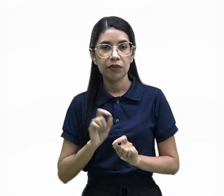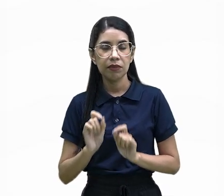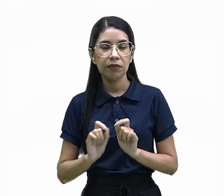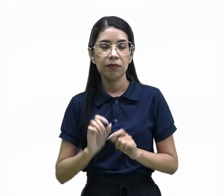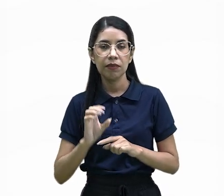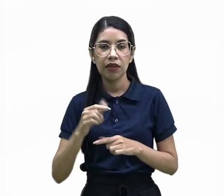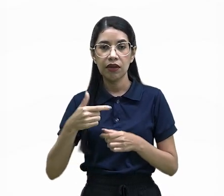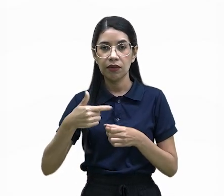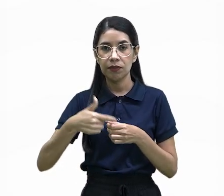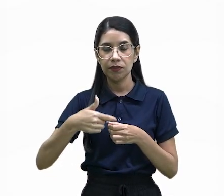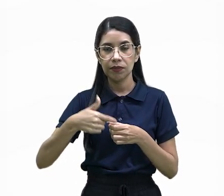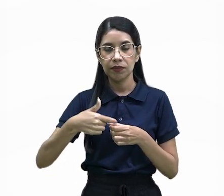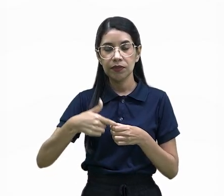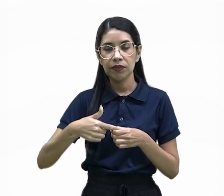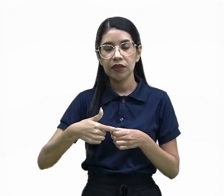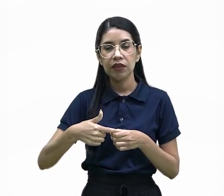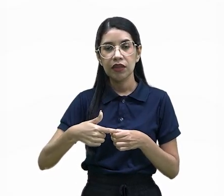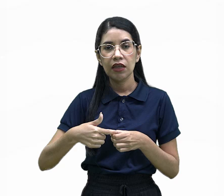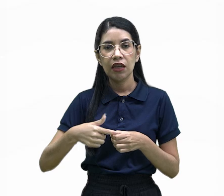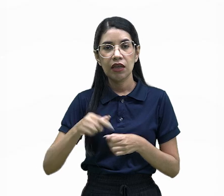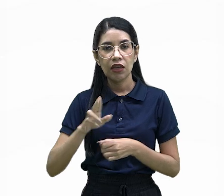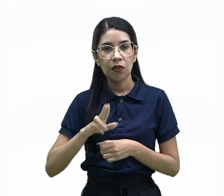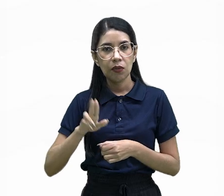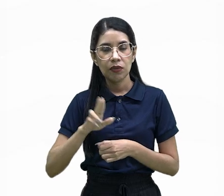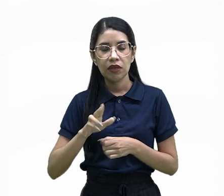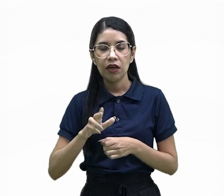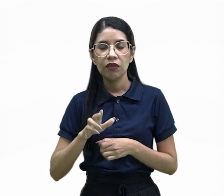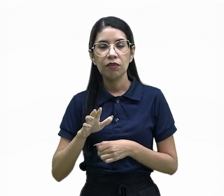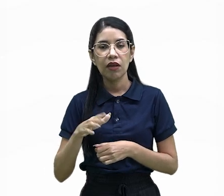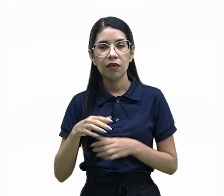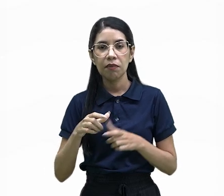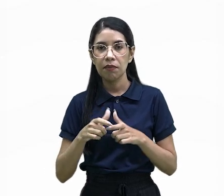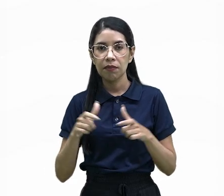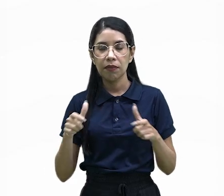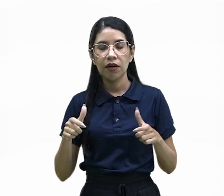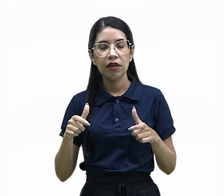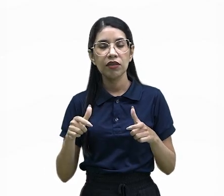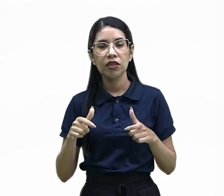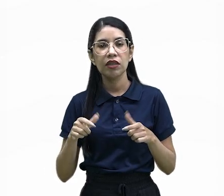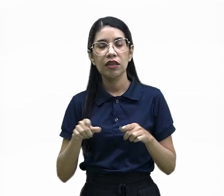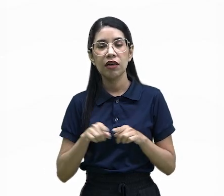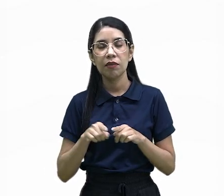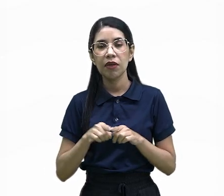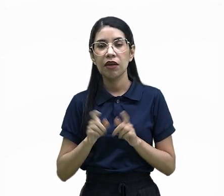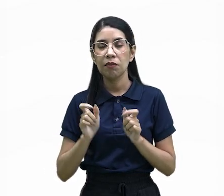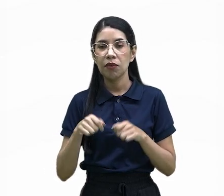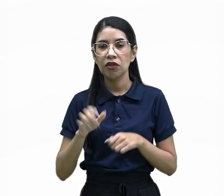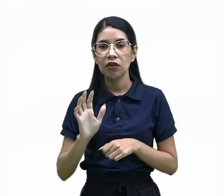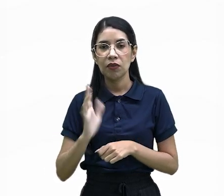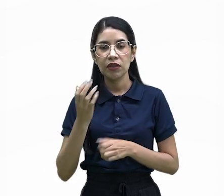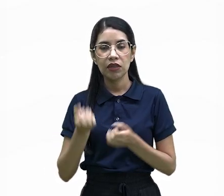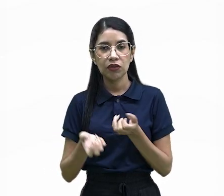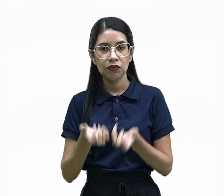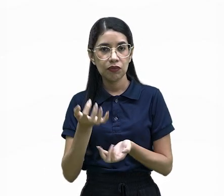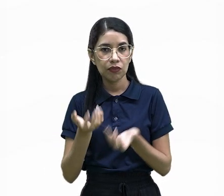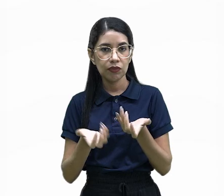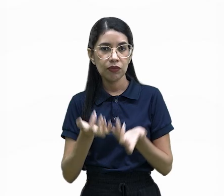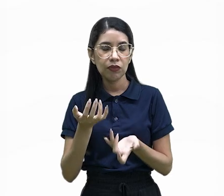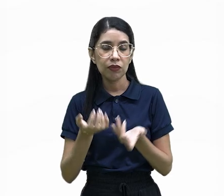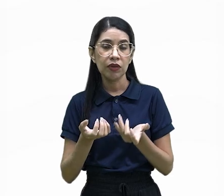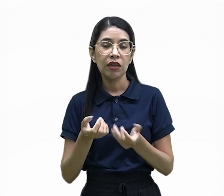a gasolina, né, esse combustível que ainda é muito utilizado, ele é muito volátil e inflamável. Isso